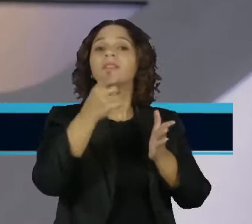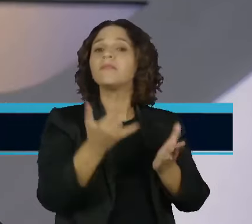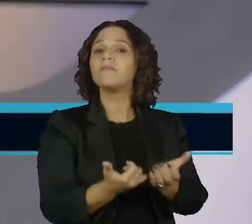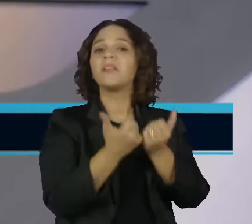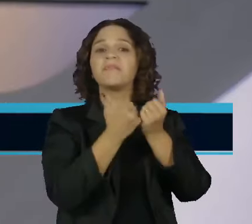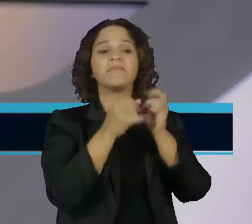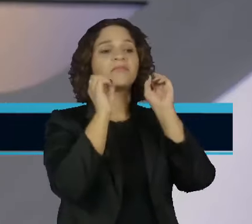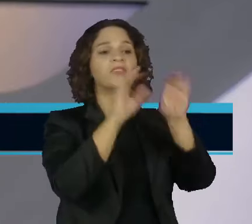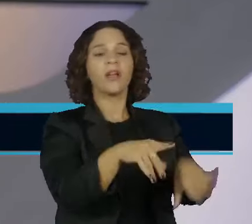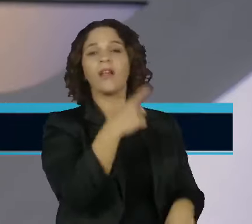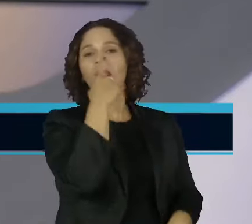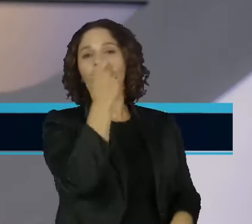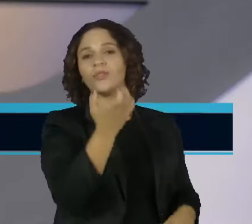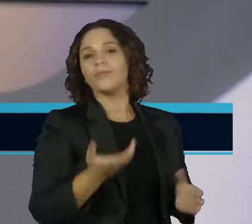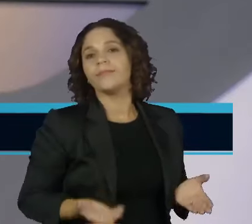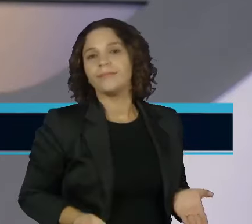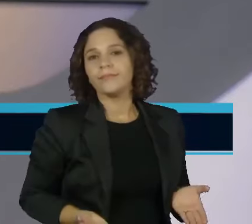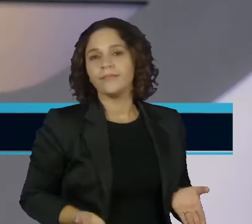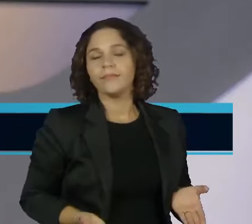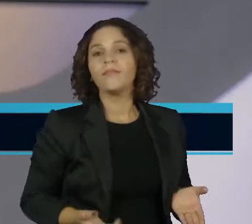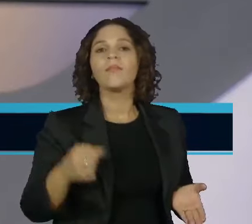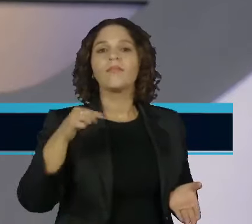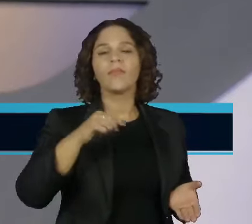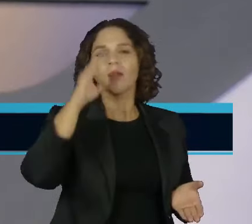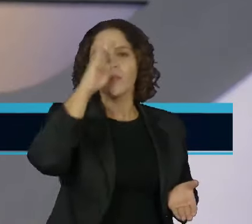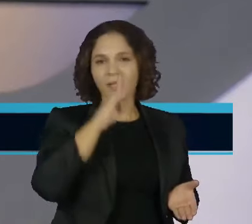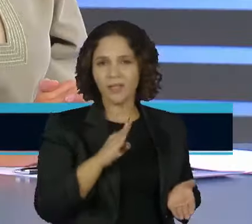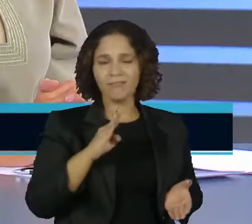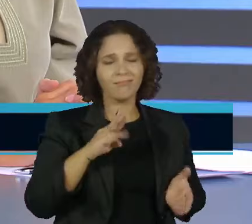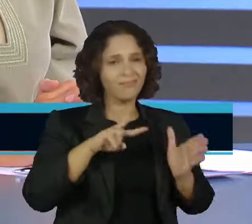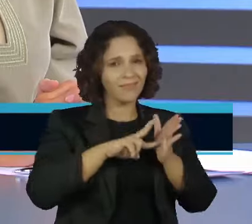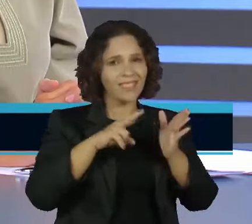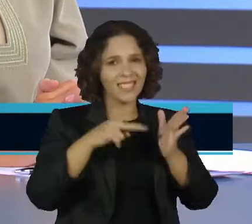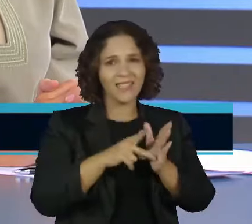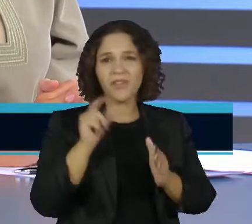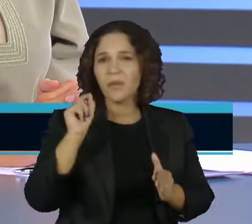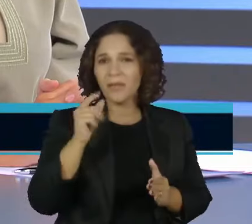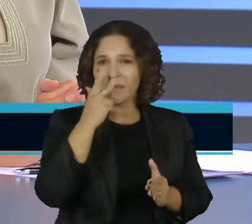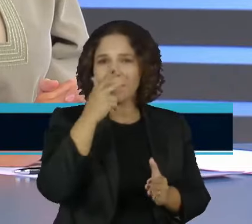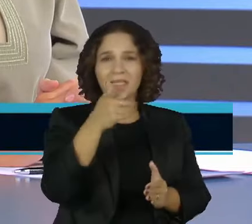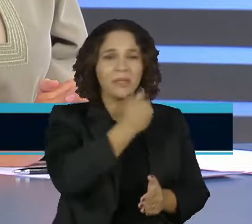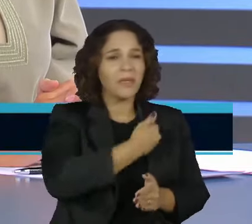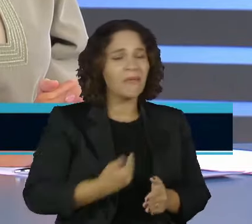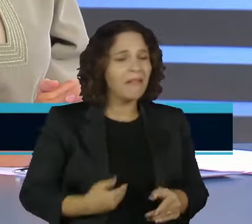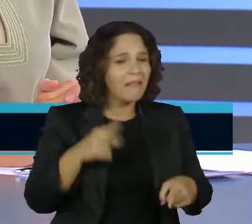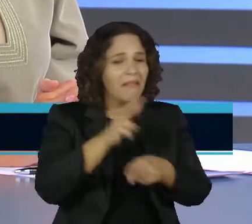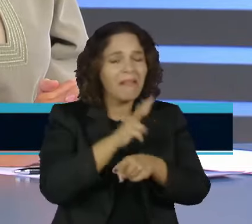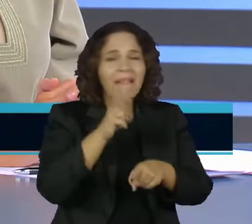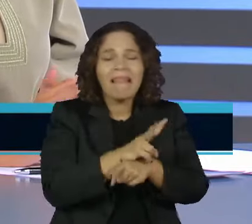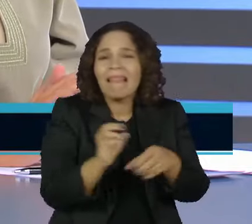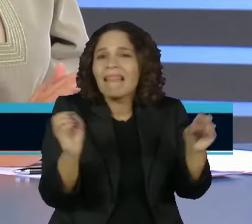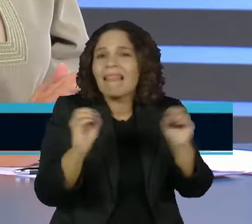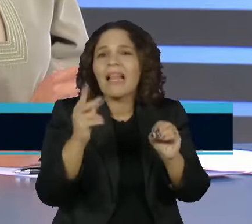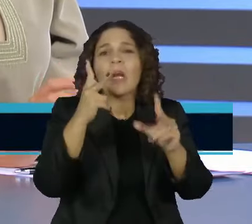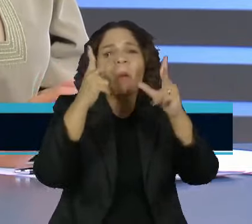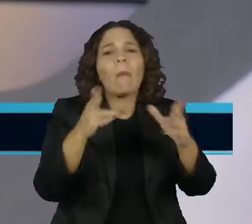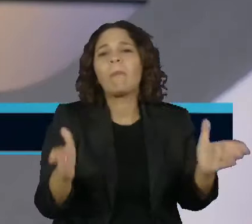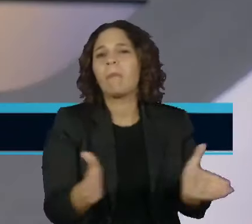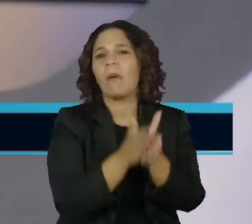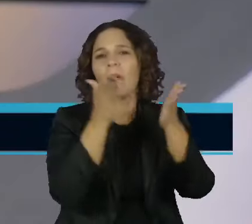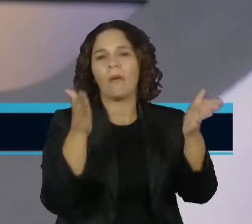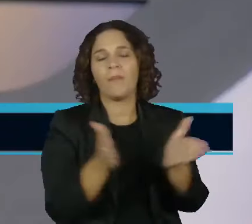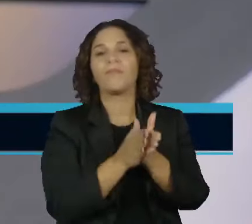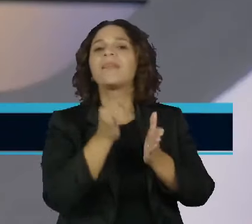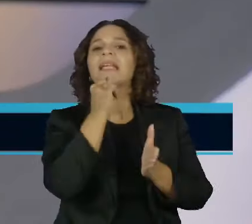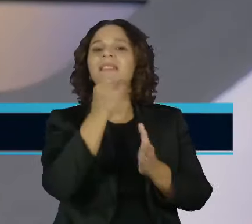lixo. A infraestrutura do Brasil é muito pobre. Em termos de estrada, é paupérrima. Vamos imaginar só o seguinte, a Via